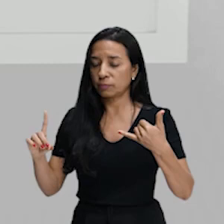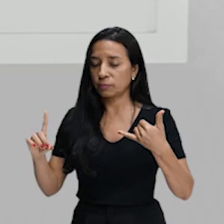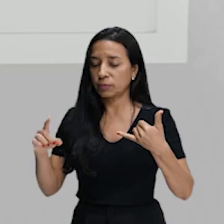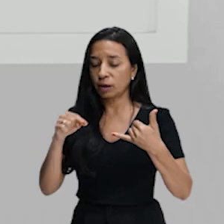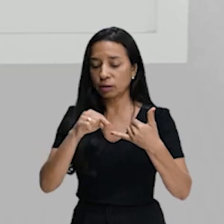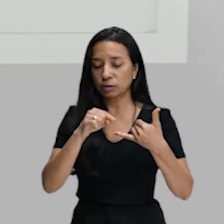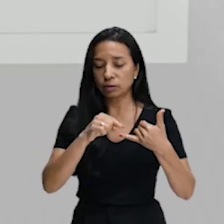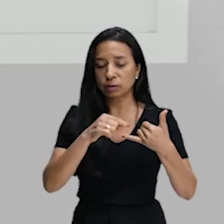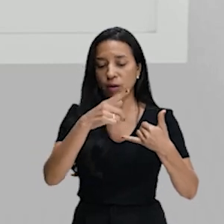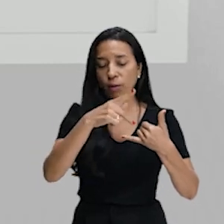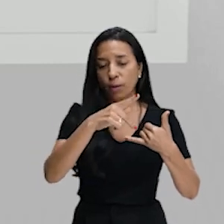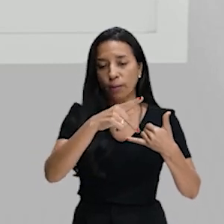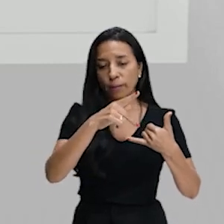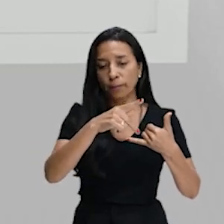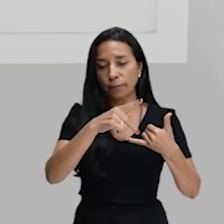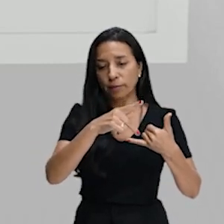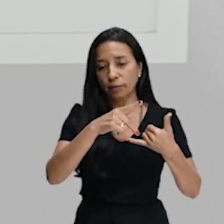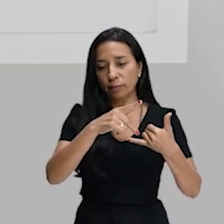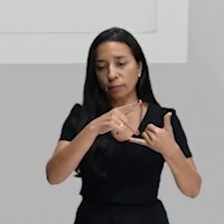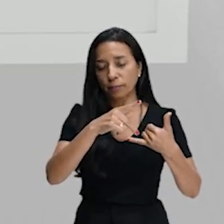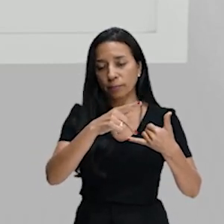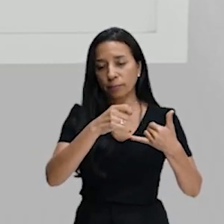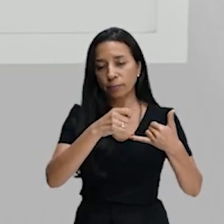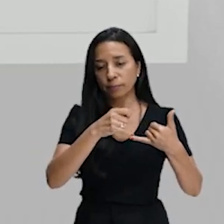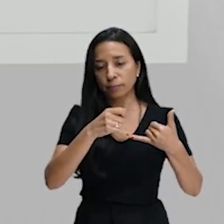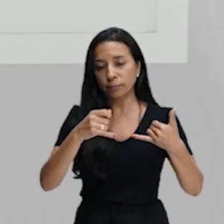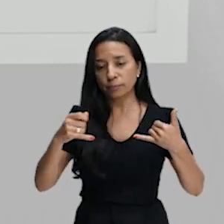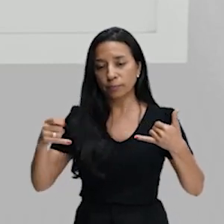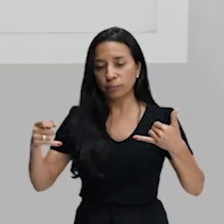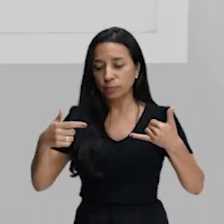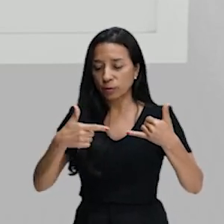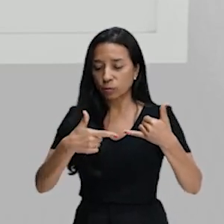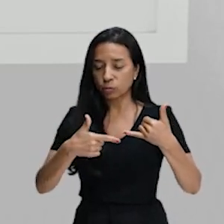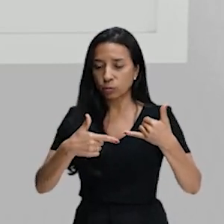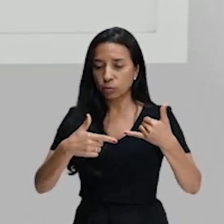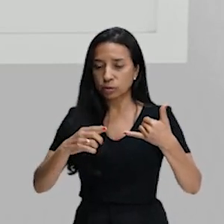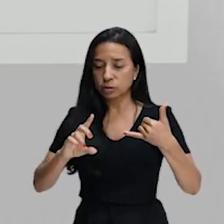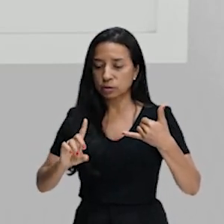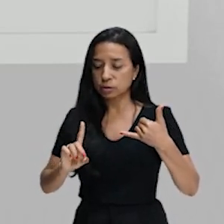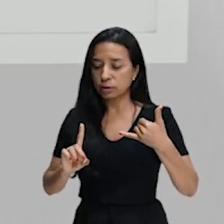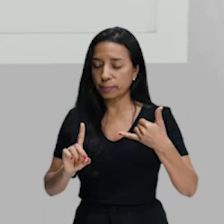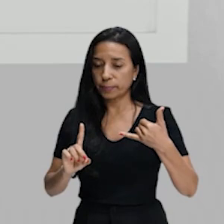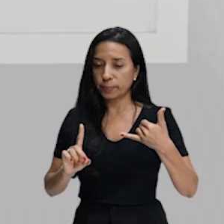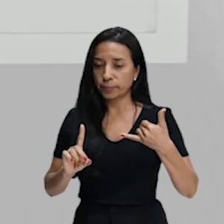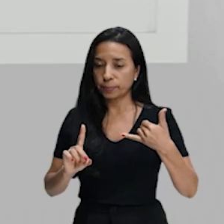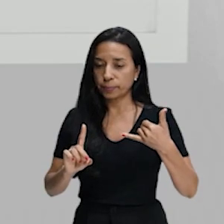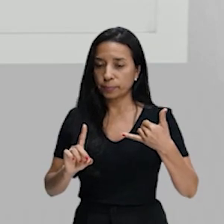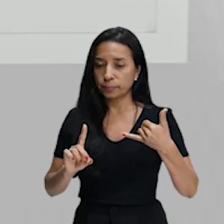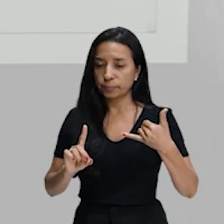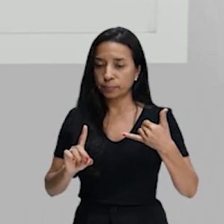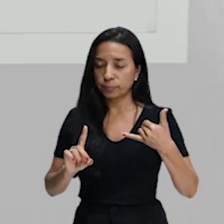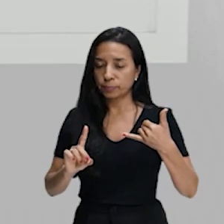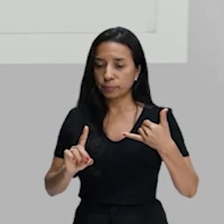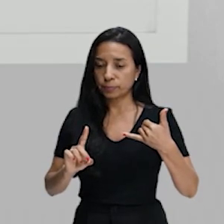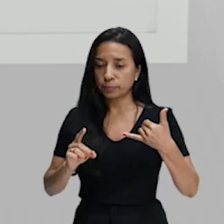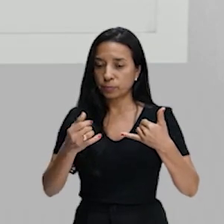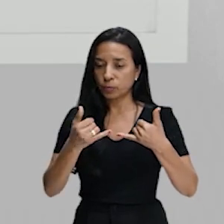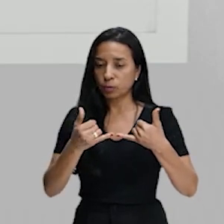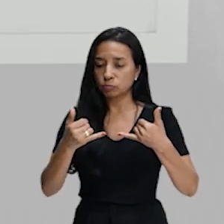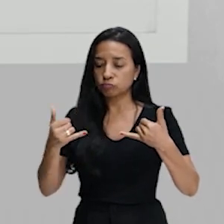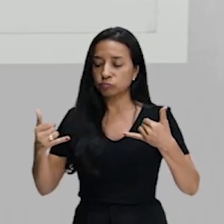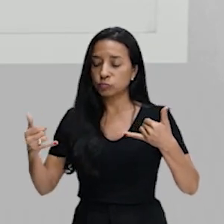o ponto P é uma distância 2D. Pronto. Quanto ao sentido das correntes,